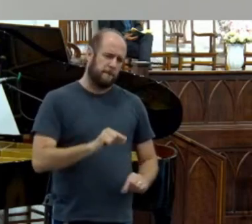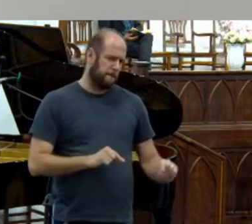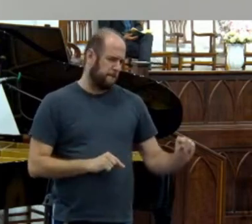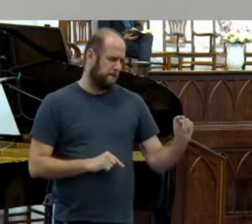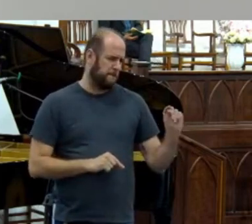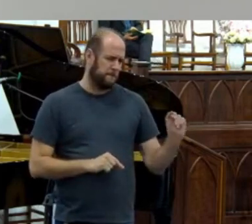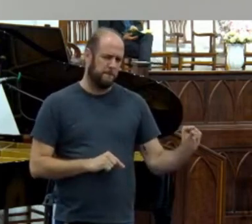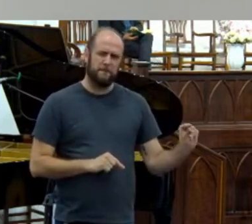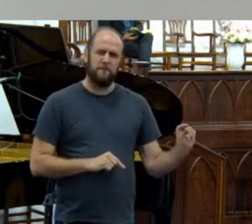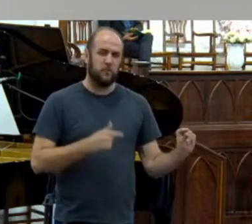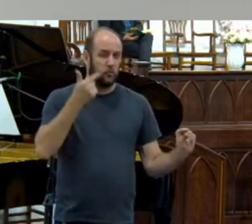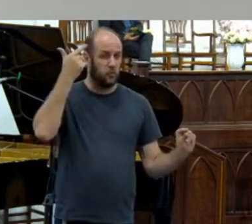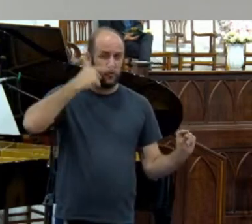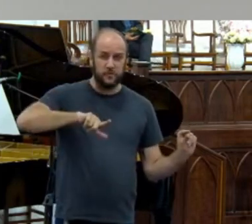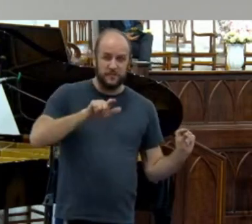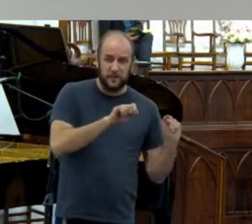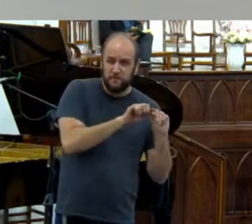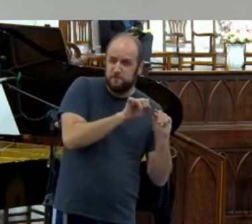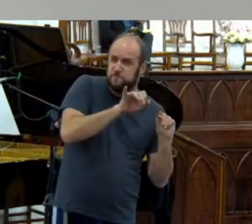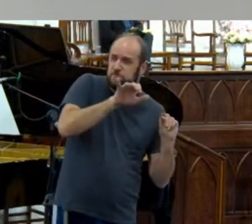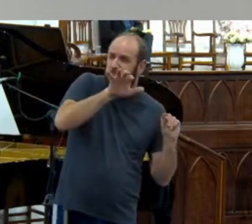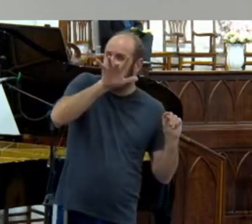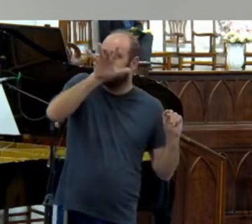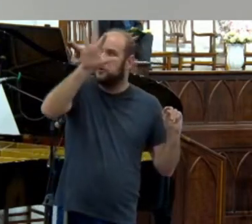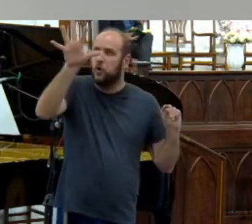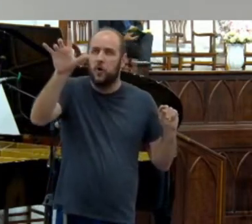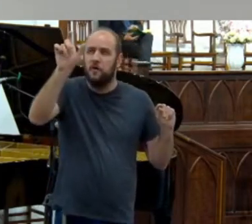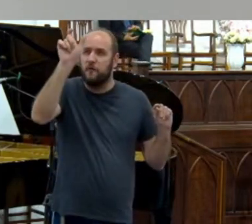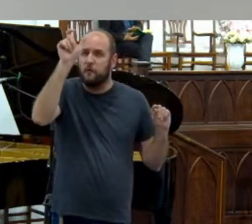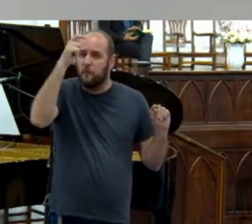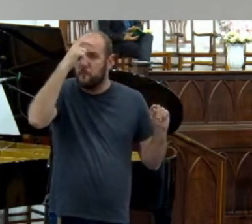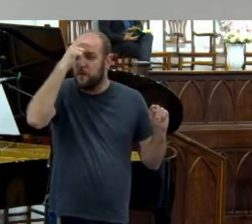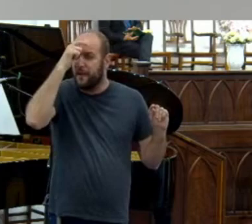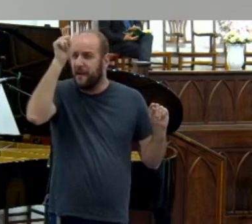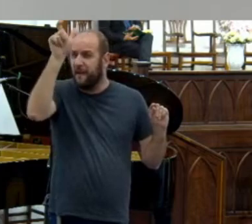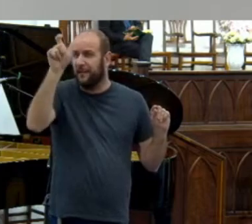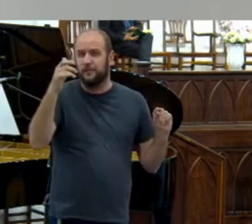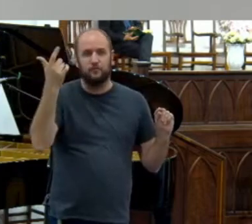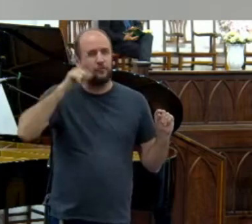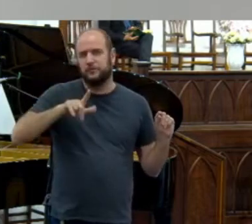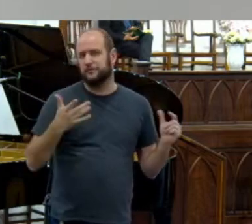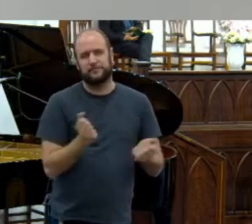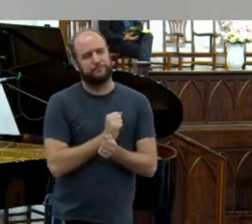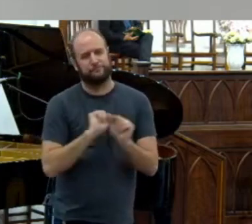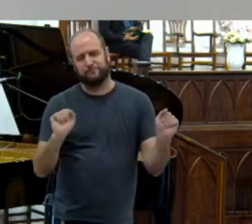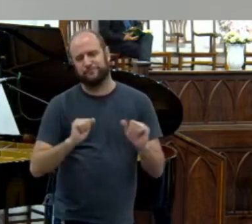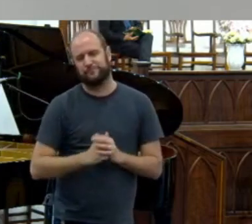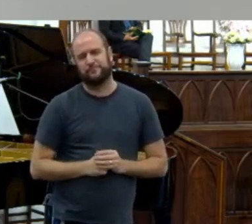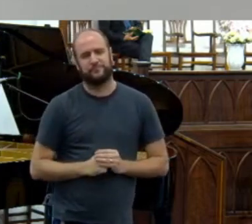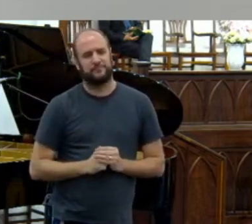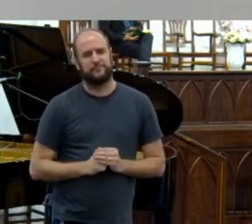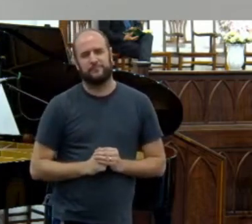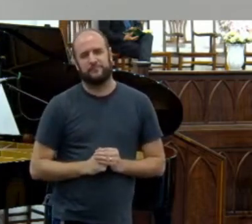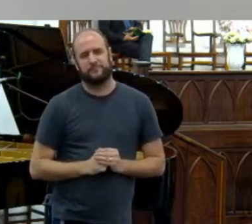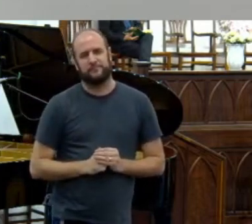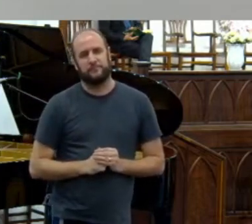demais para penetrar os profundos arcanos, os mistérios de Deus. Há muitos perigos,